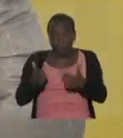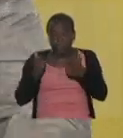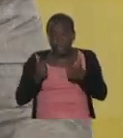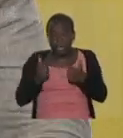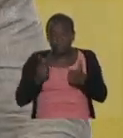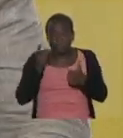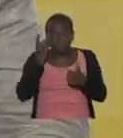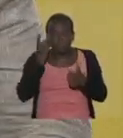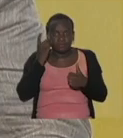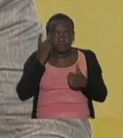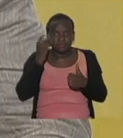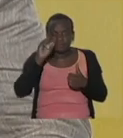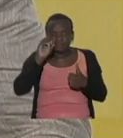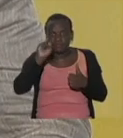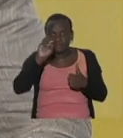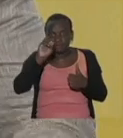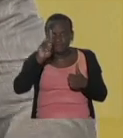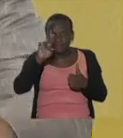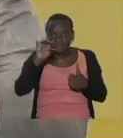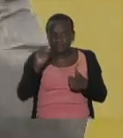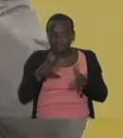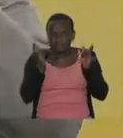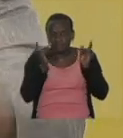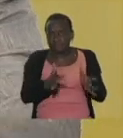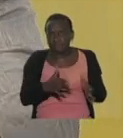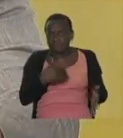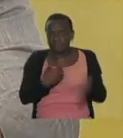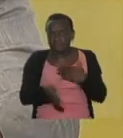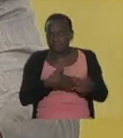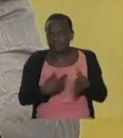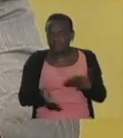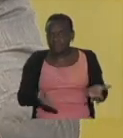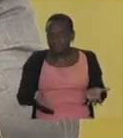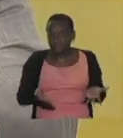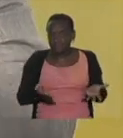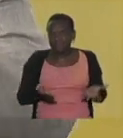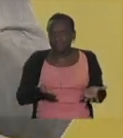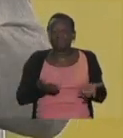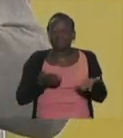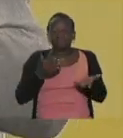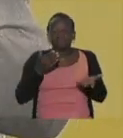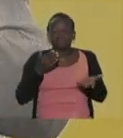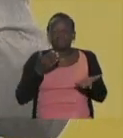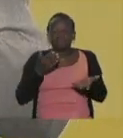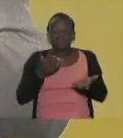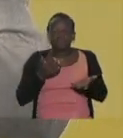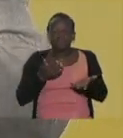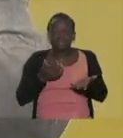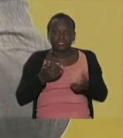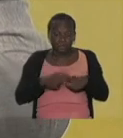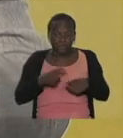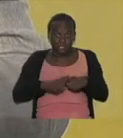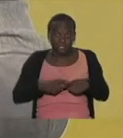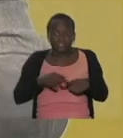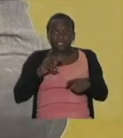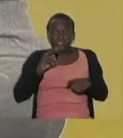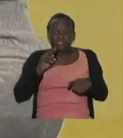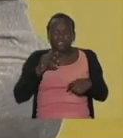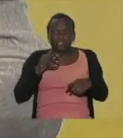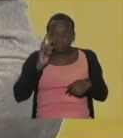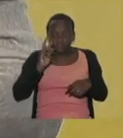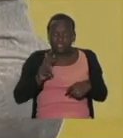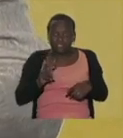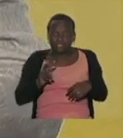muito bem disse o o Roberto Osório foi abandono de Fato né Eh eh porque